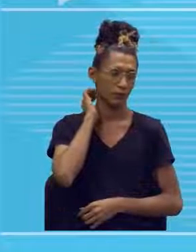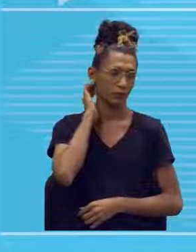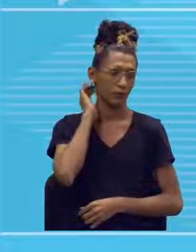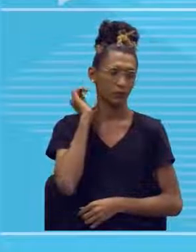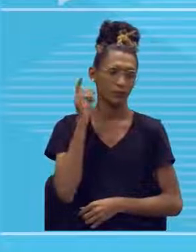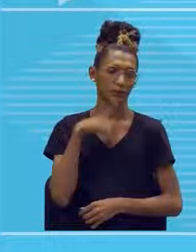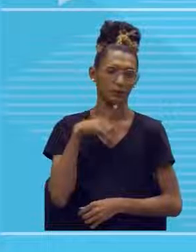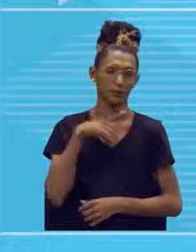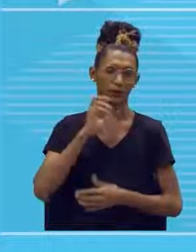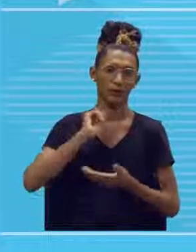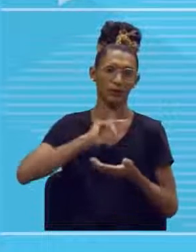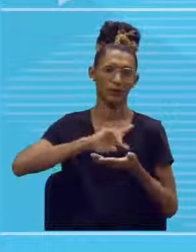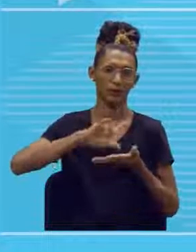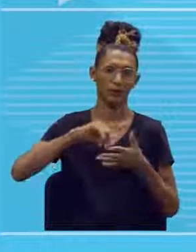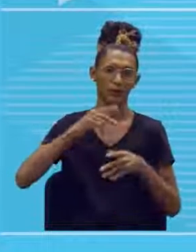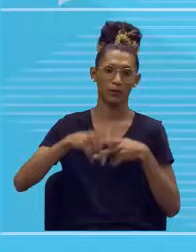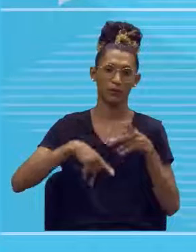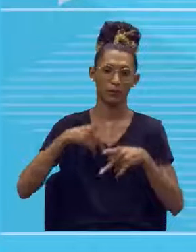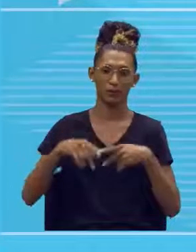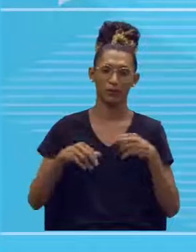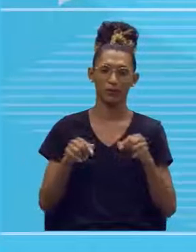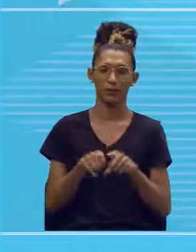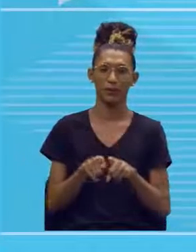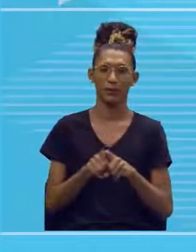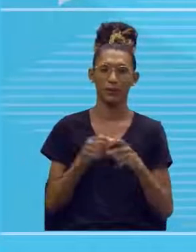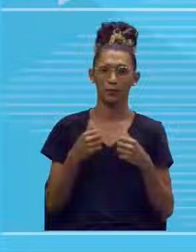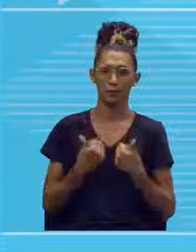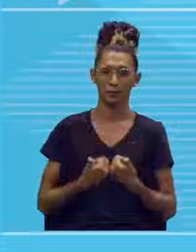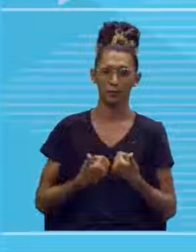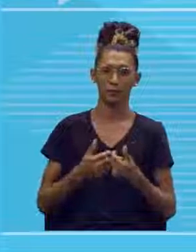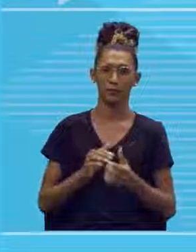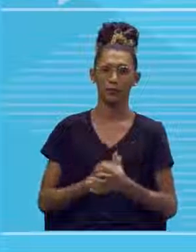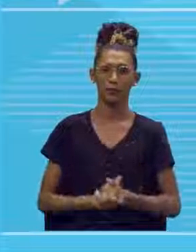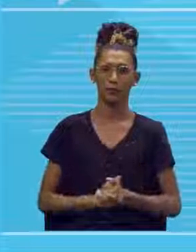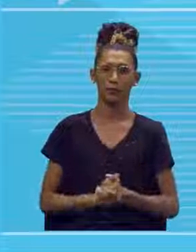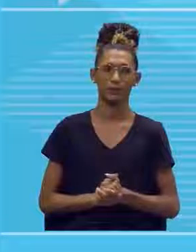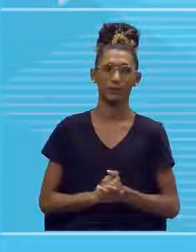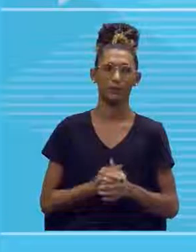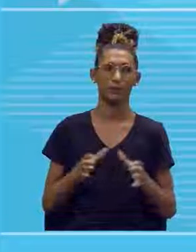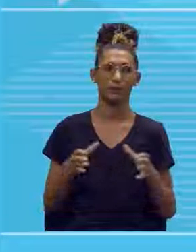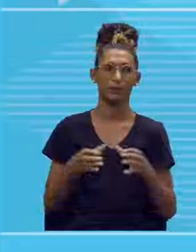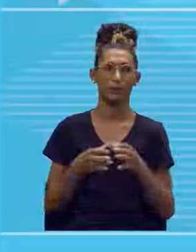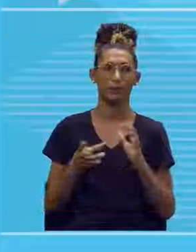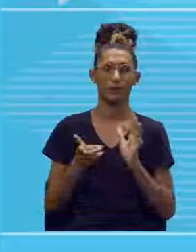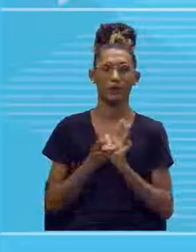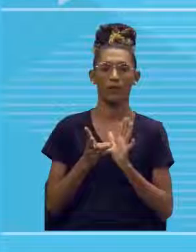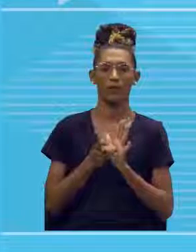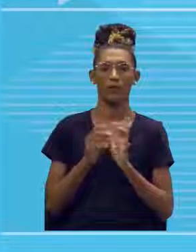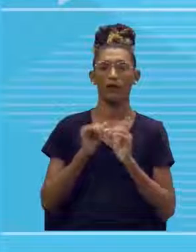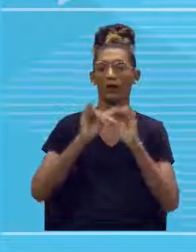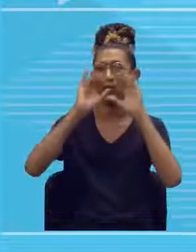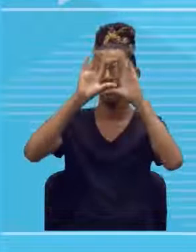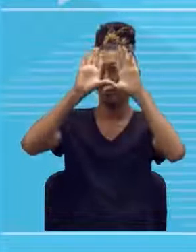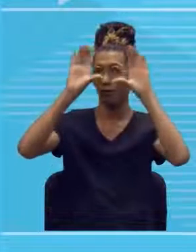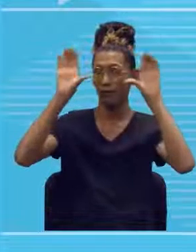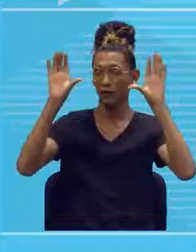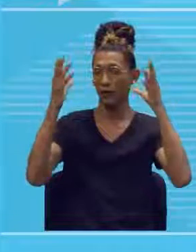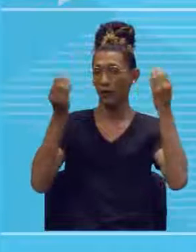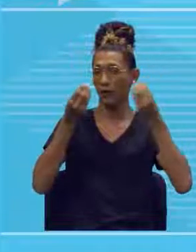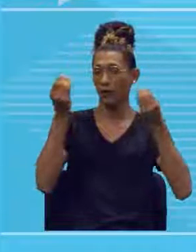gente tem vários outros povos outros asterismos tá certo os indígenas e o céu